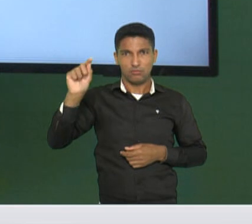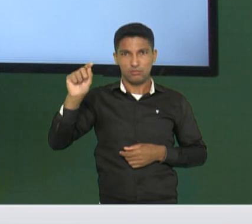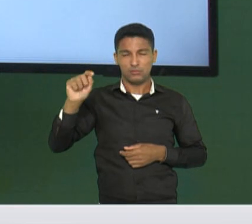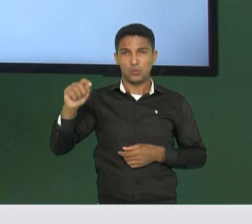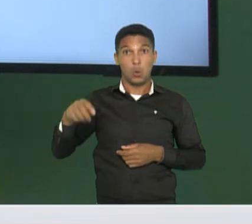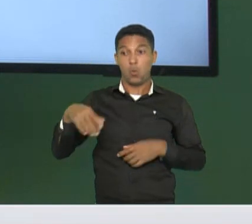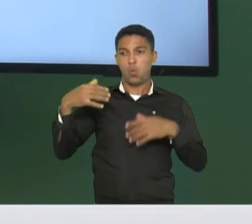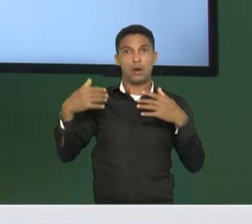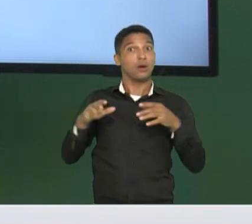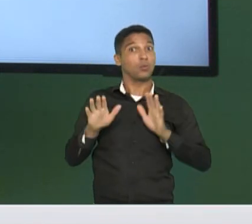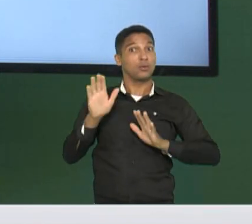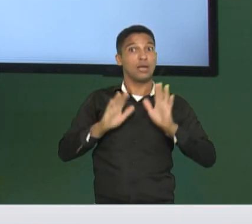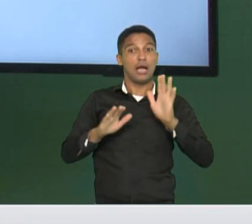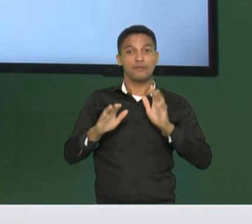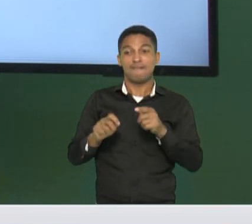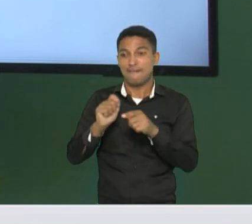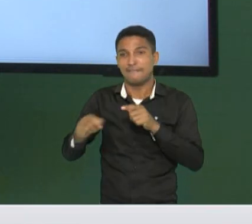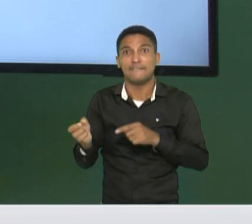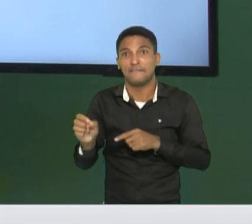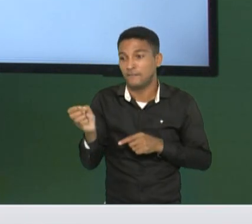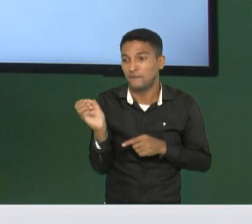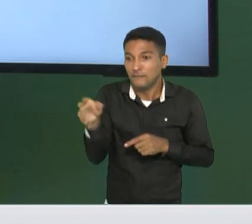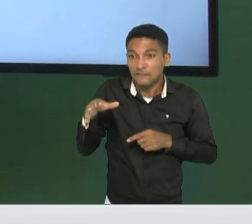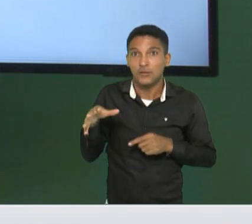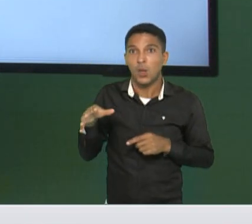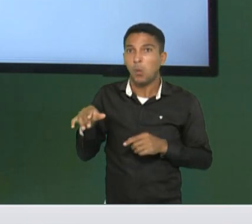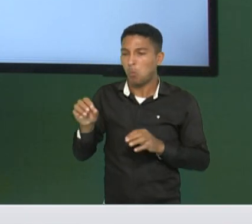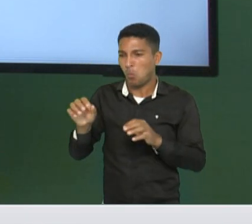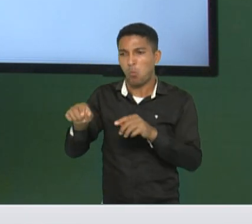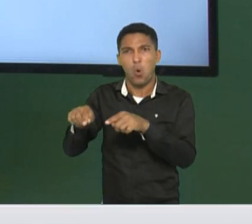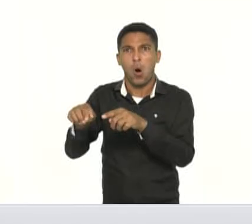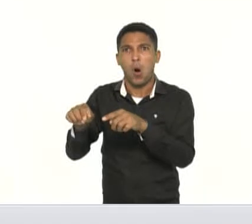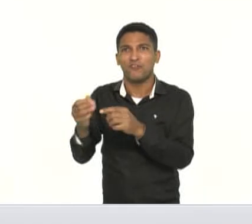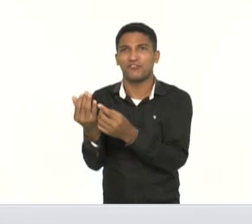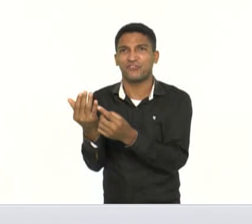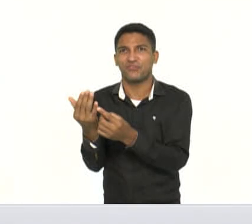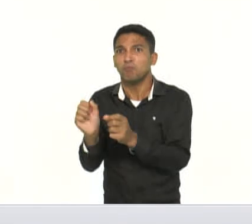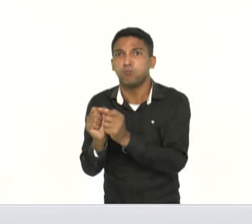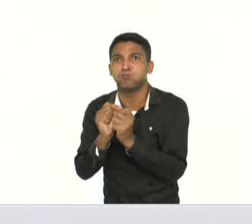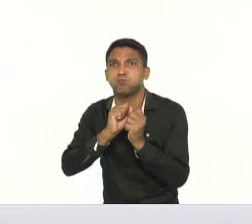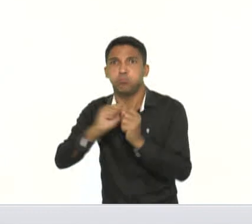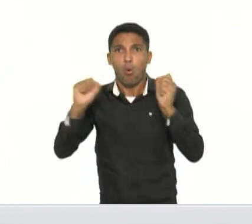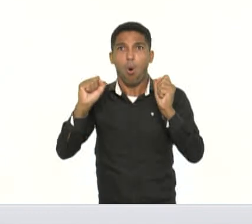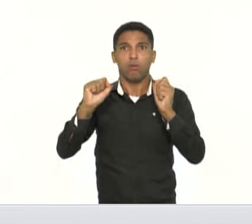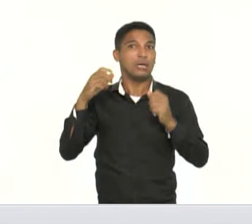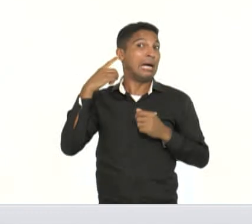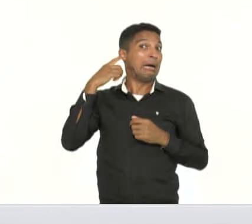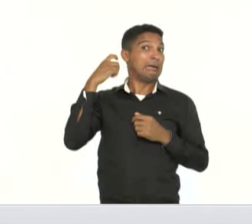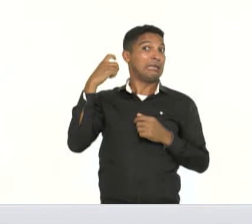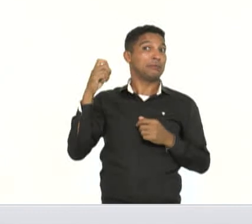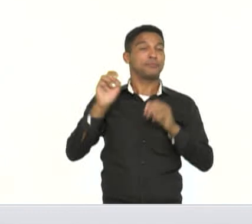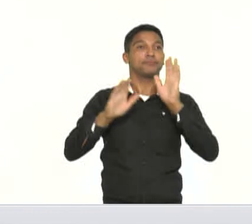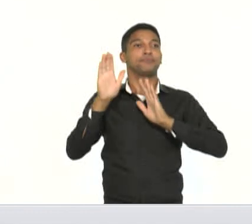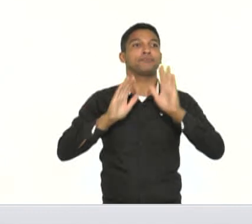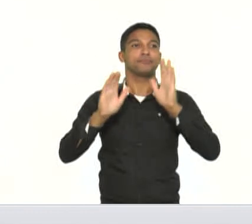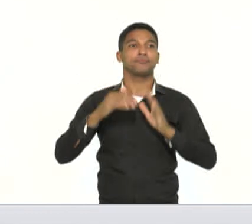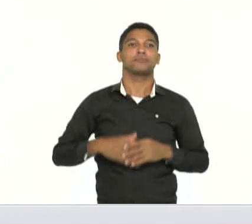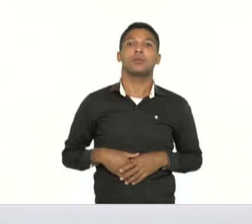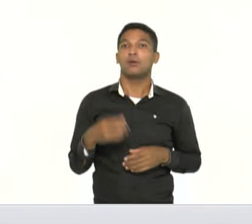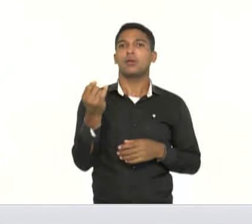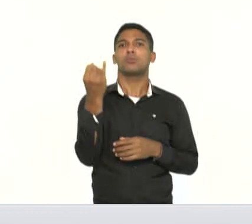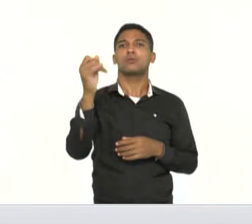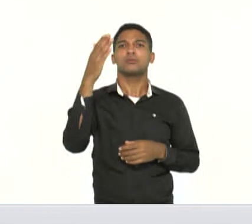precisamos cuidar da nossa audição, gente. É importante saber que entre 80 e